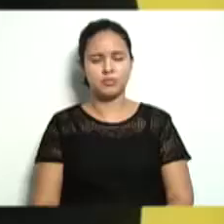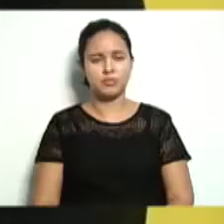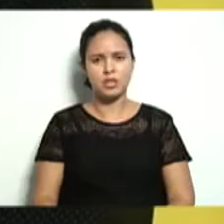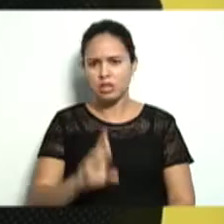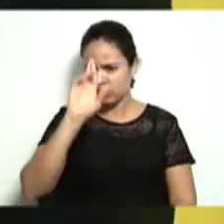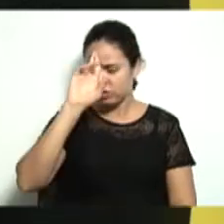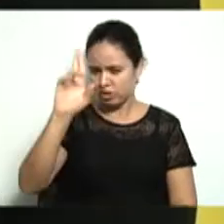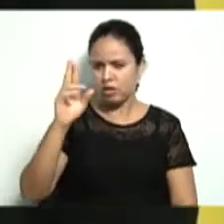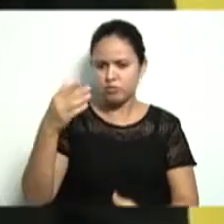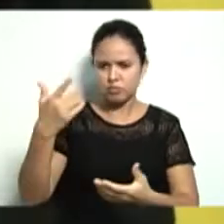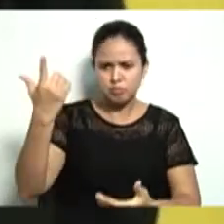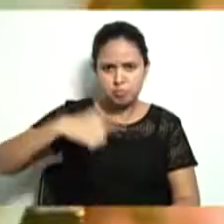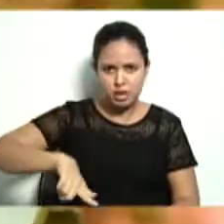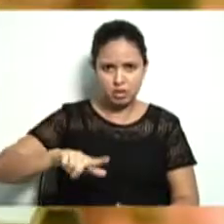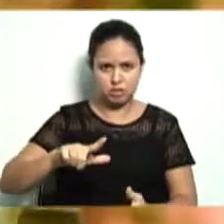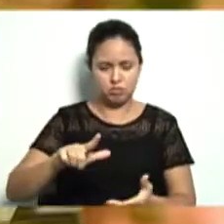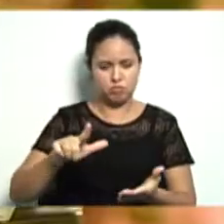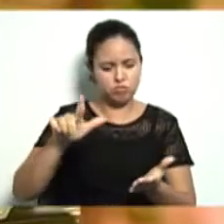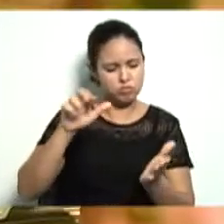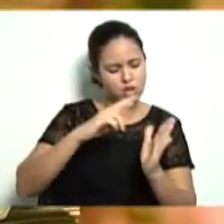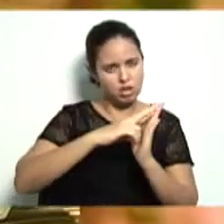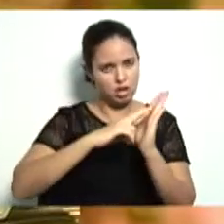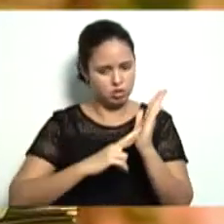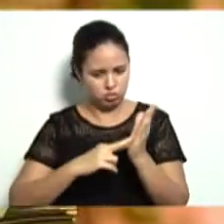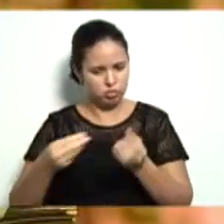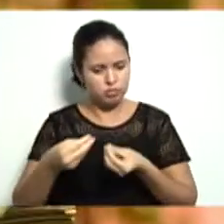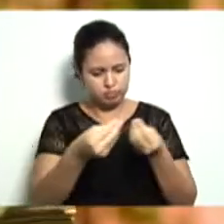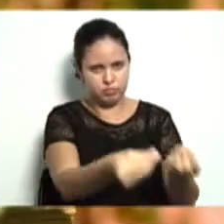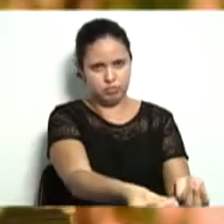Chefe, chegaram mais esses relatórios aqui, olha.